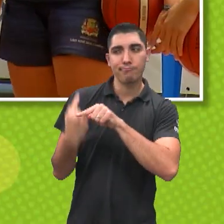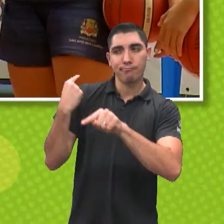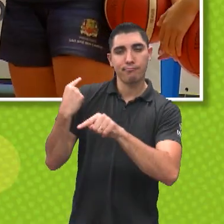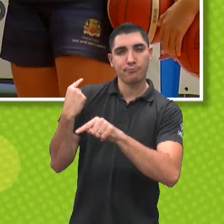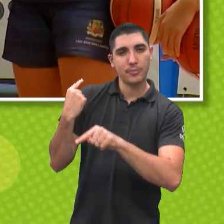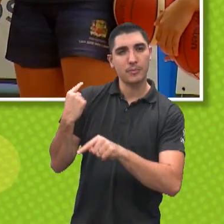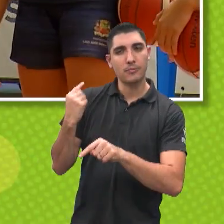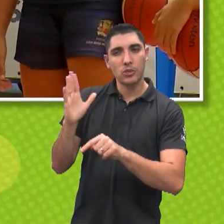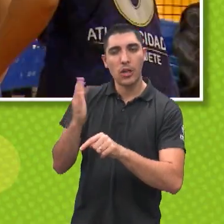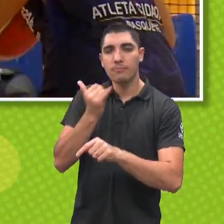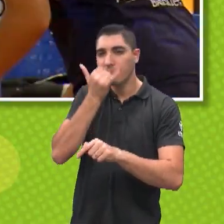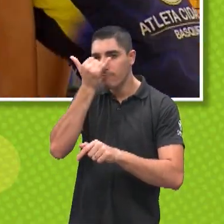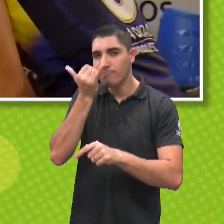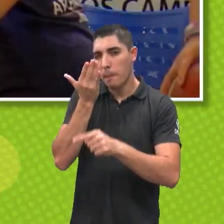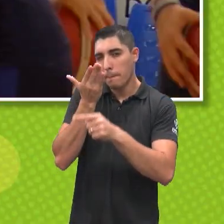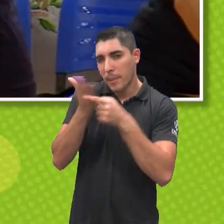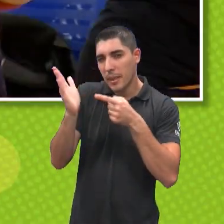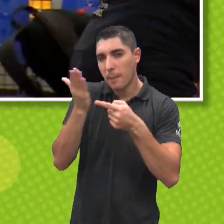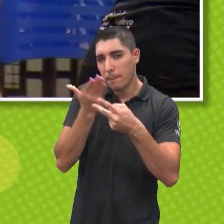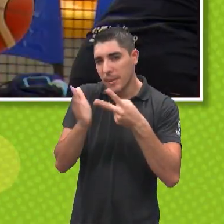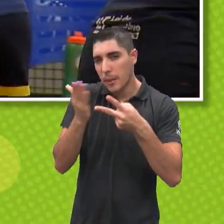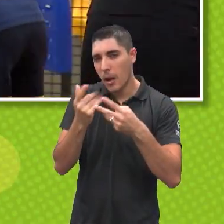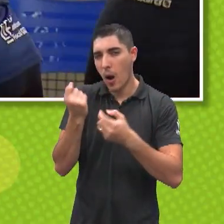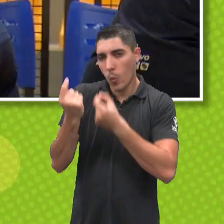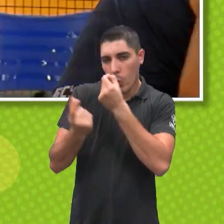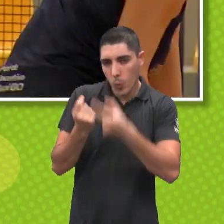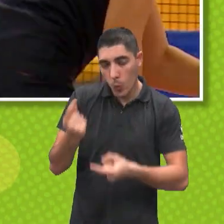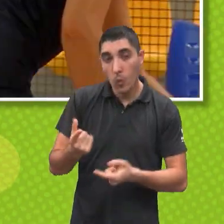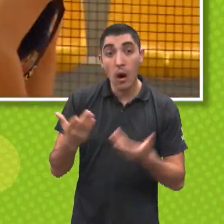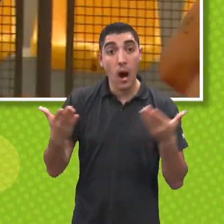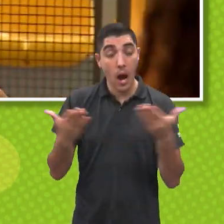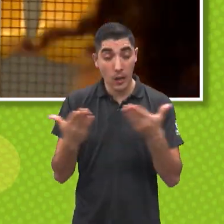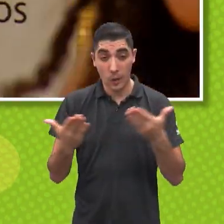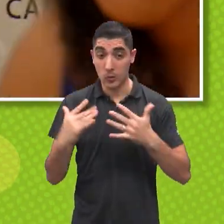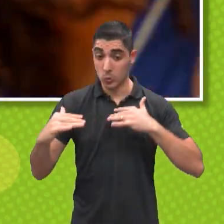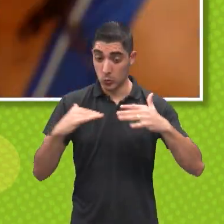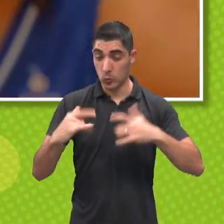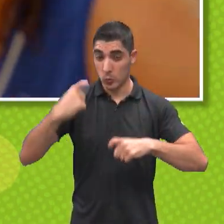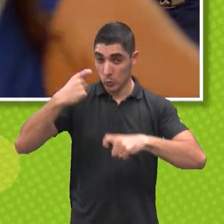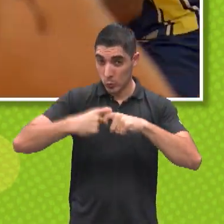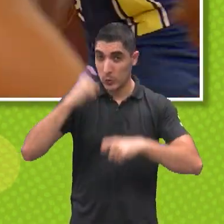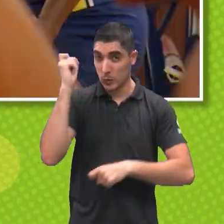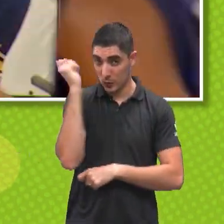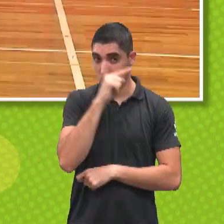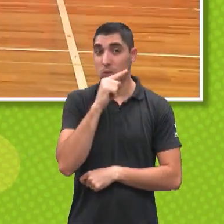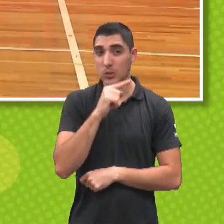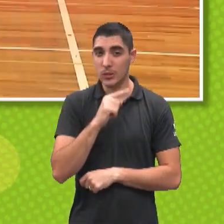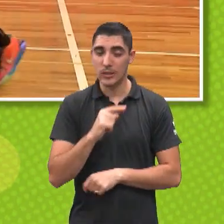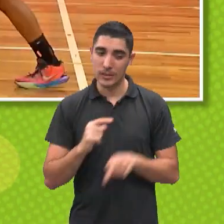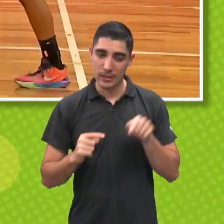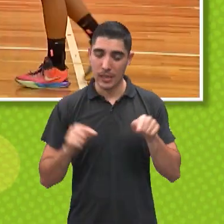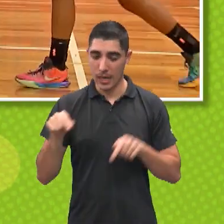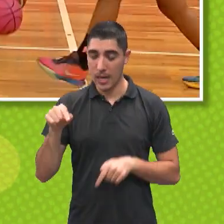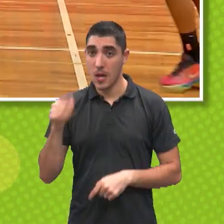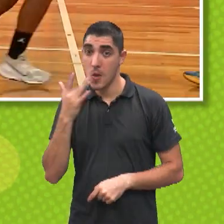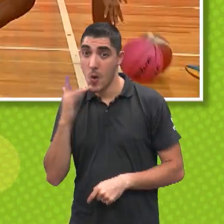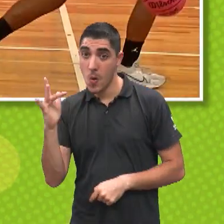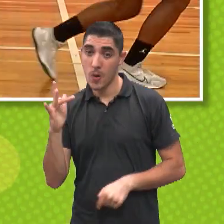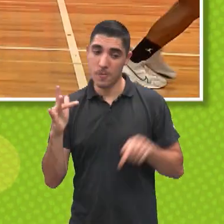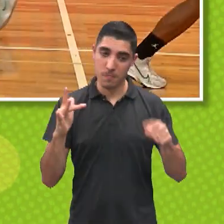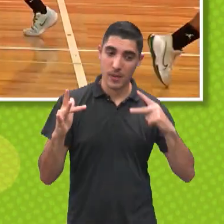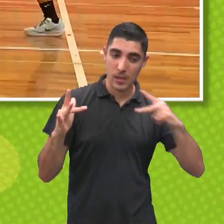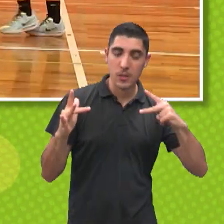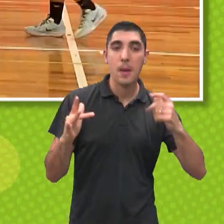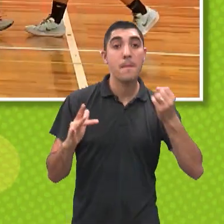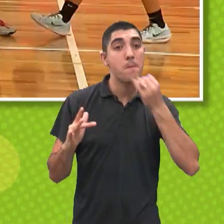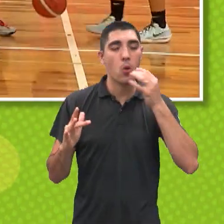equipes que estão mais abaixo da tabela, e agora tem uma pedreira pela frente, Ourinhos. Boa sorte para as meninas aí que vão jogar contra